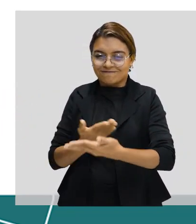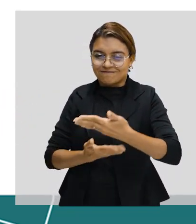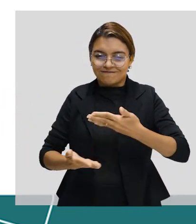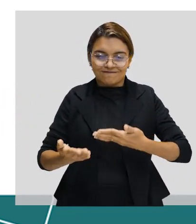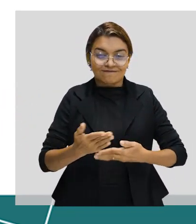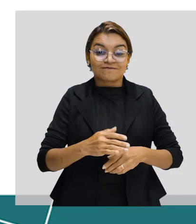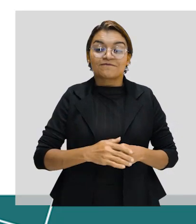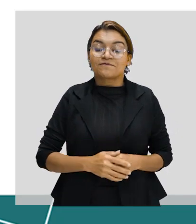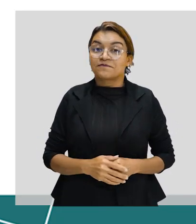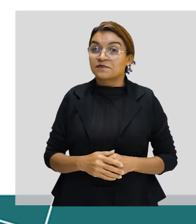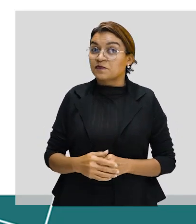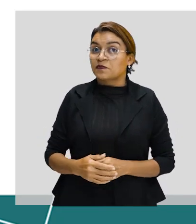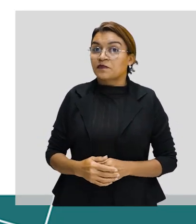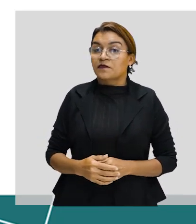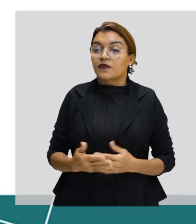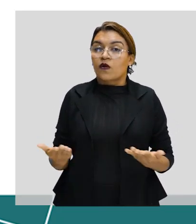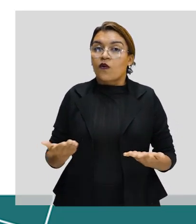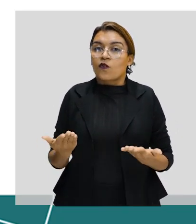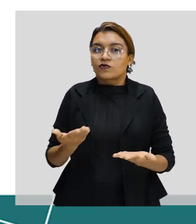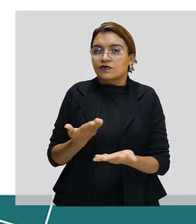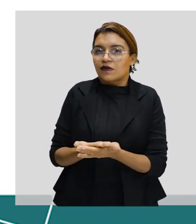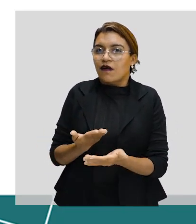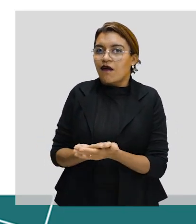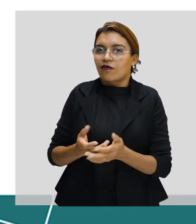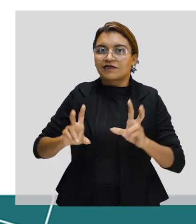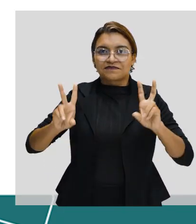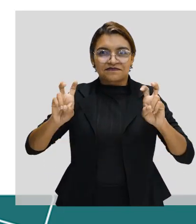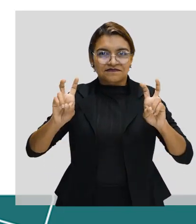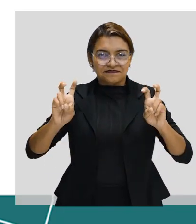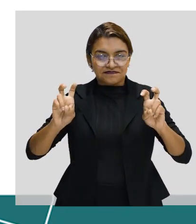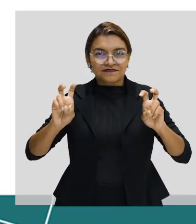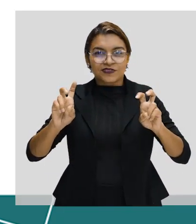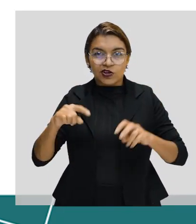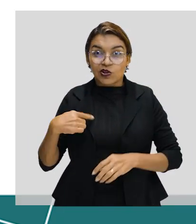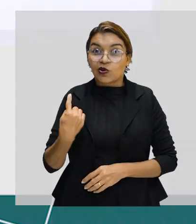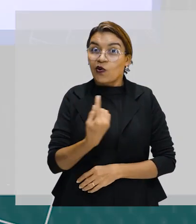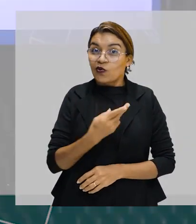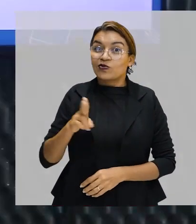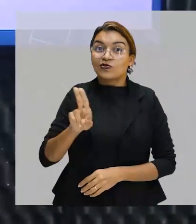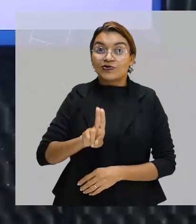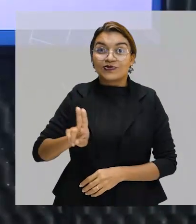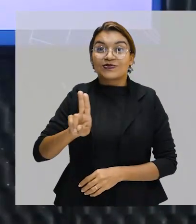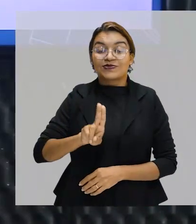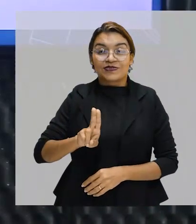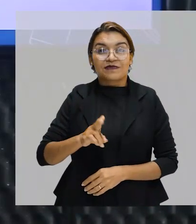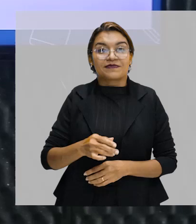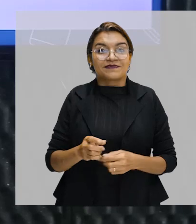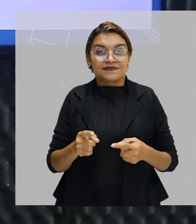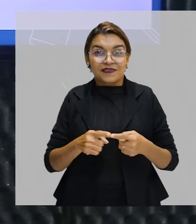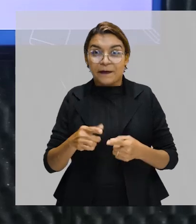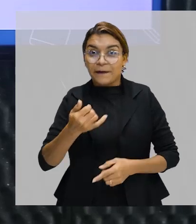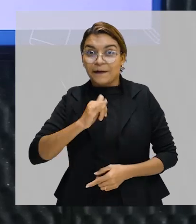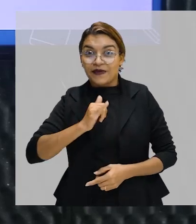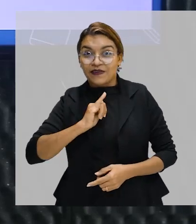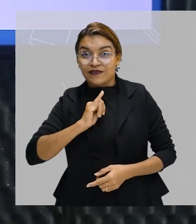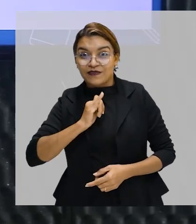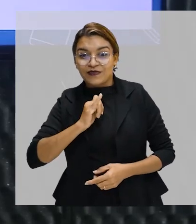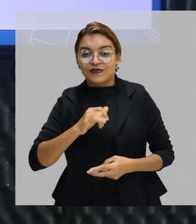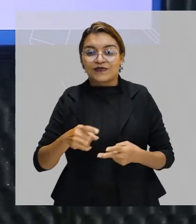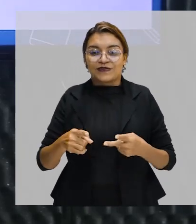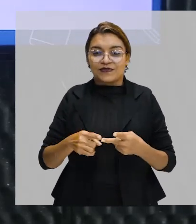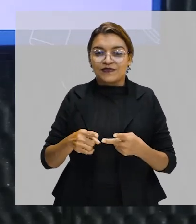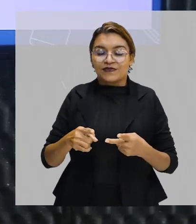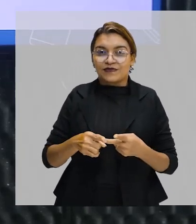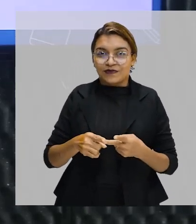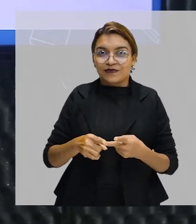no vídeo de hoje, né, vamos trazer uma temática que está muito presente no nosso dia a dia: perfumes,